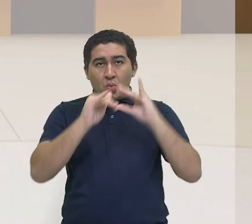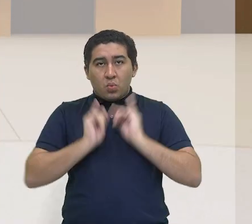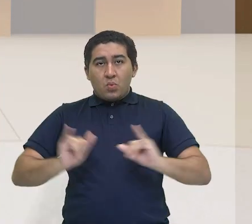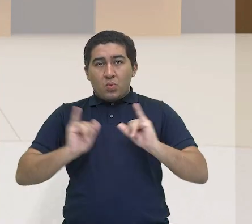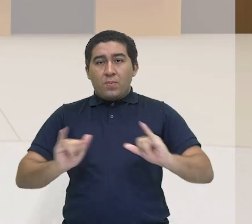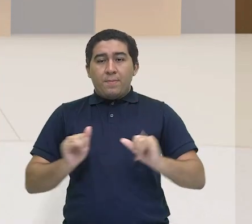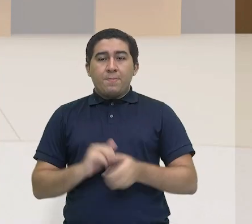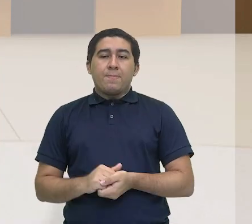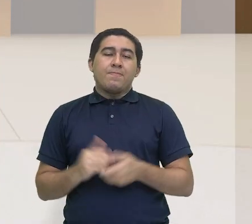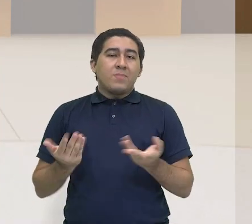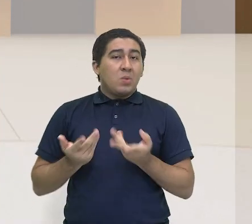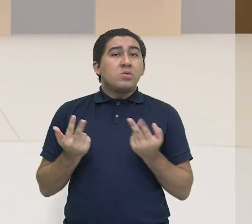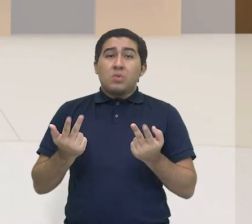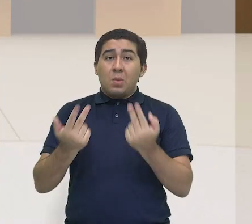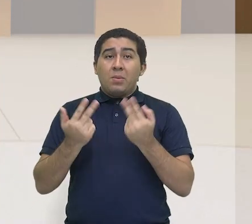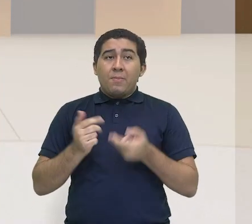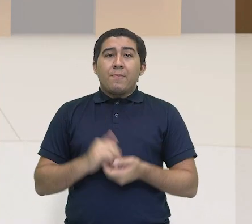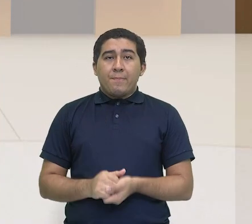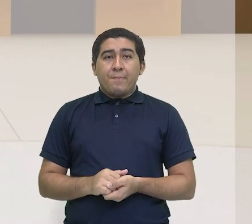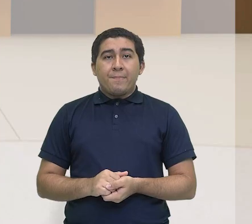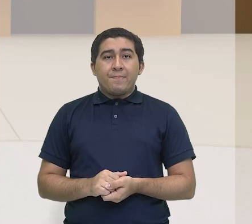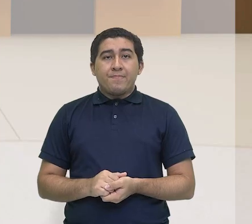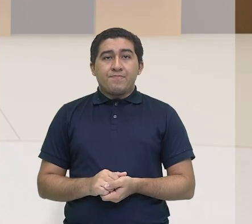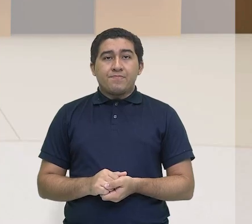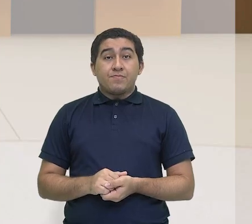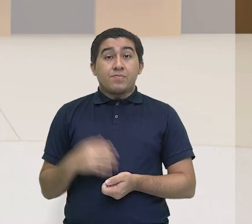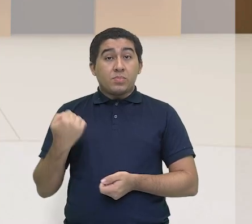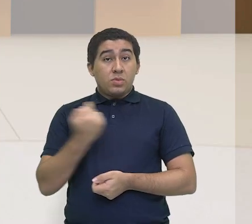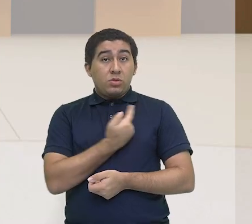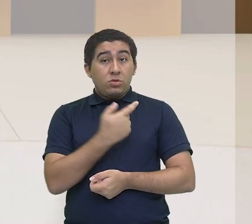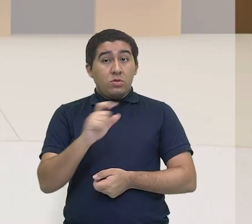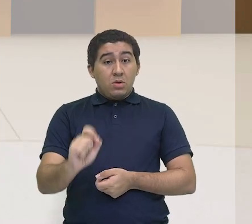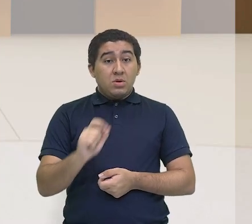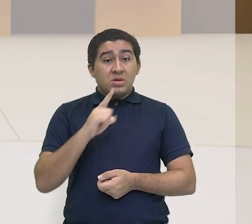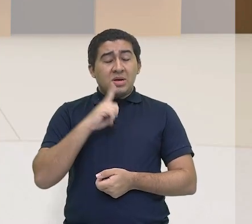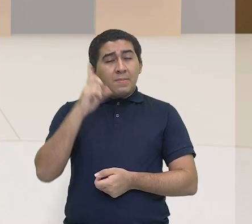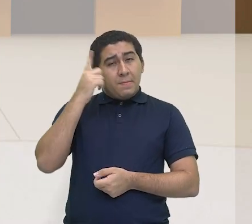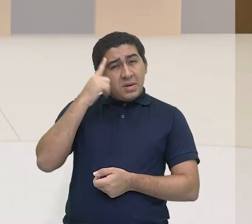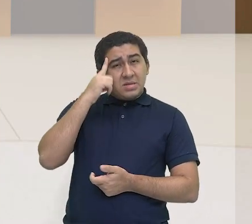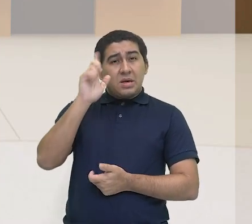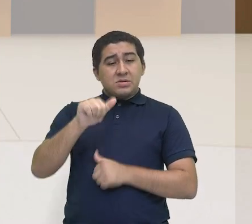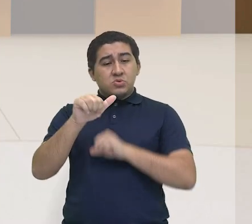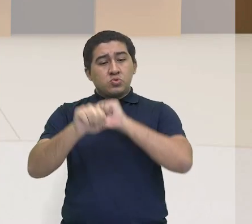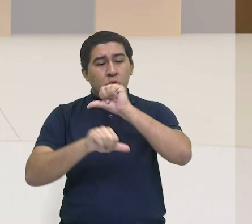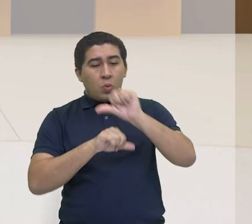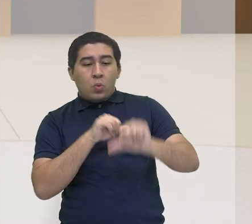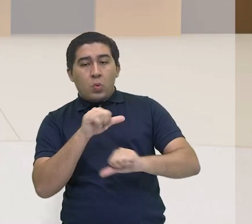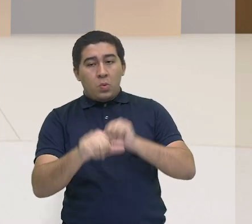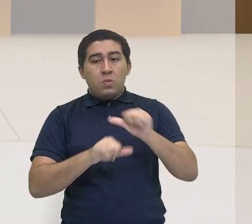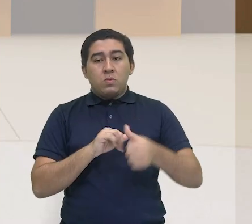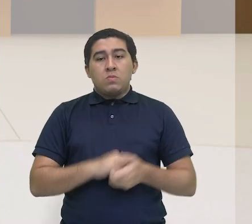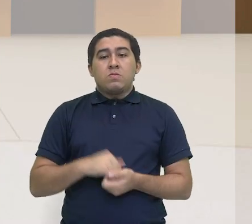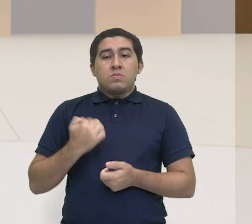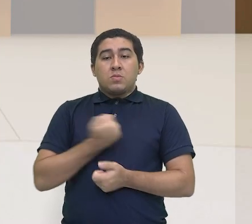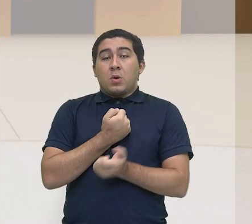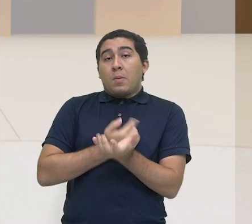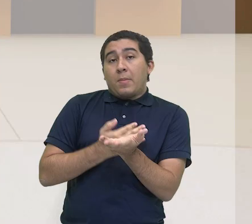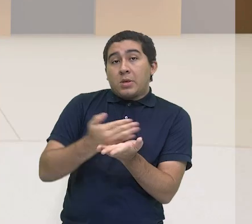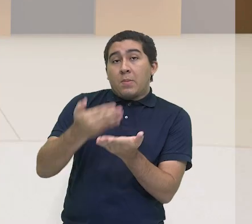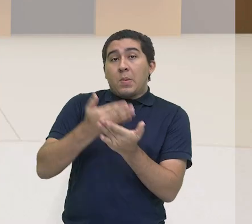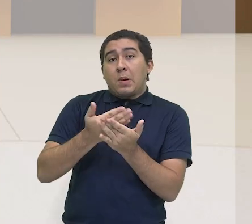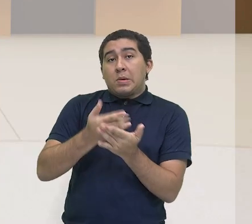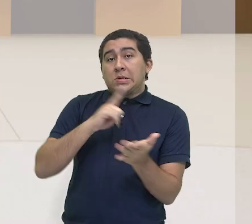em dia é a mesma coisa. A gente fica fazendo essas trocas. E nós começamos a nossa aula com